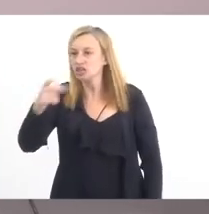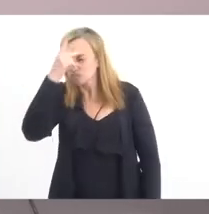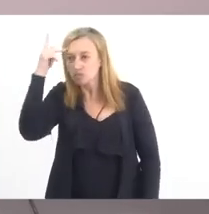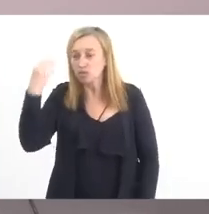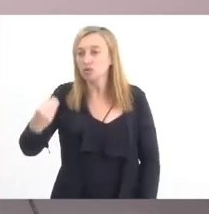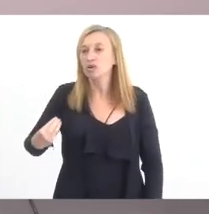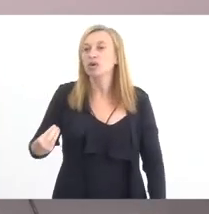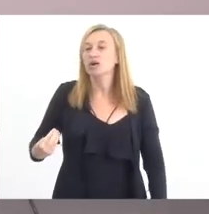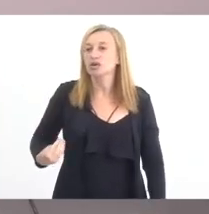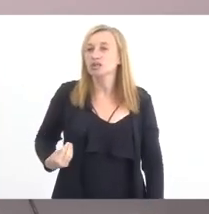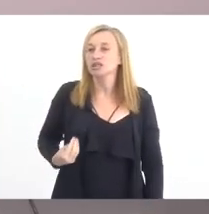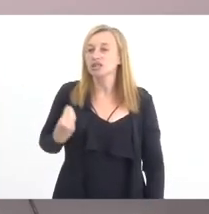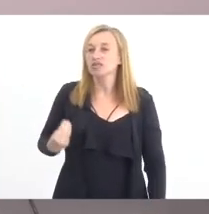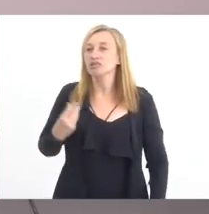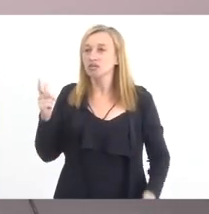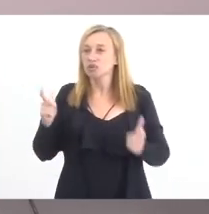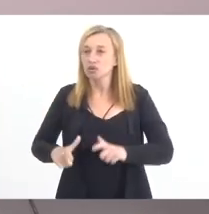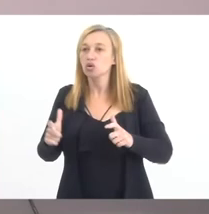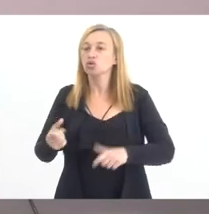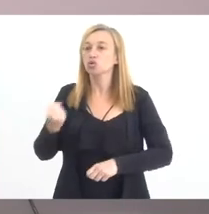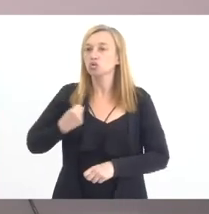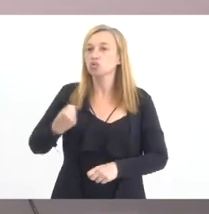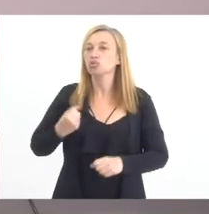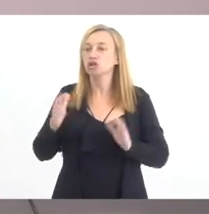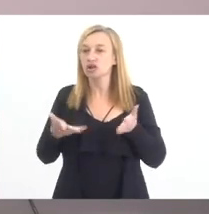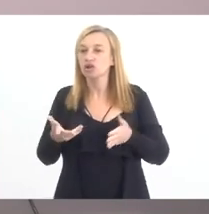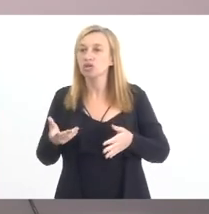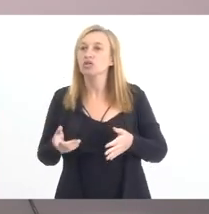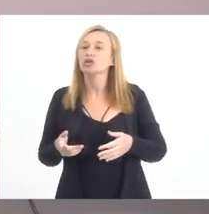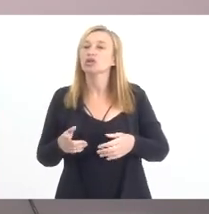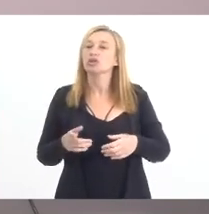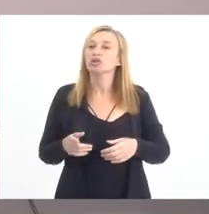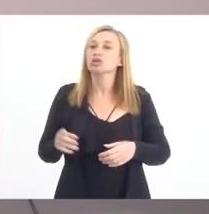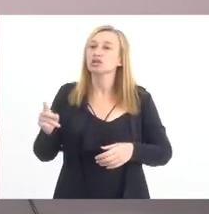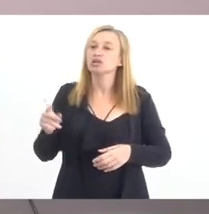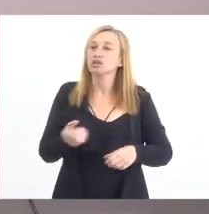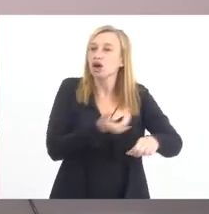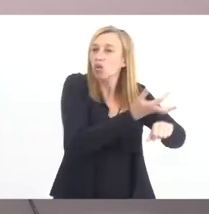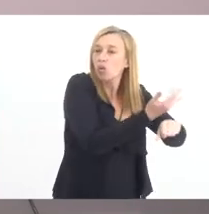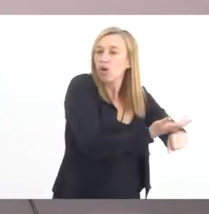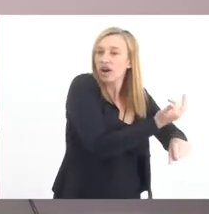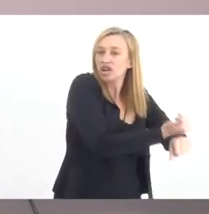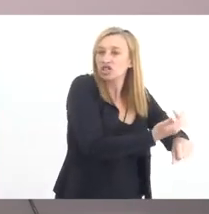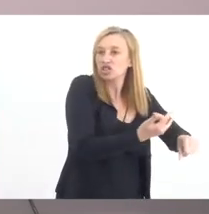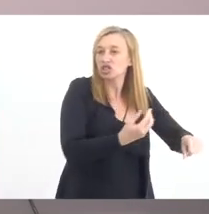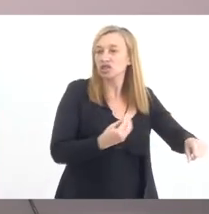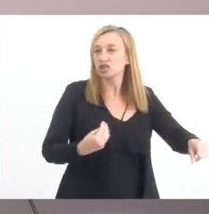número que tem hoje de alunos na UERJ que moram na Zona Oeste é insignificante.